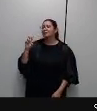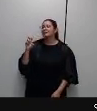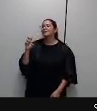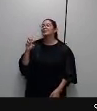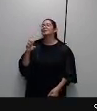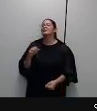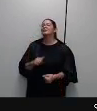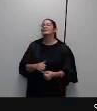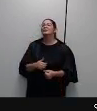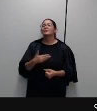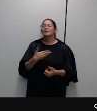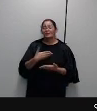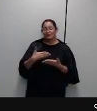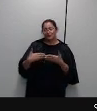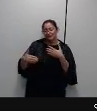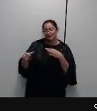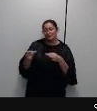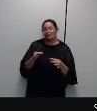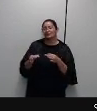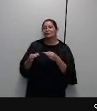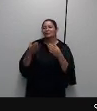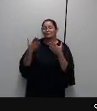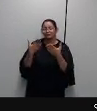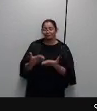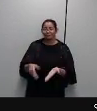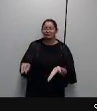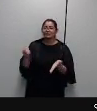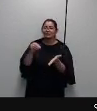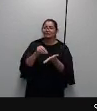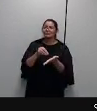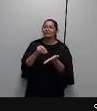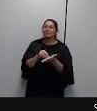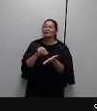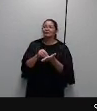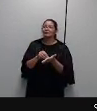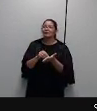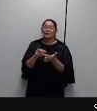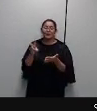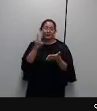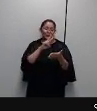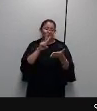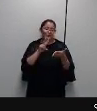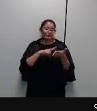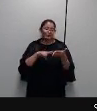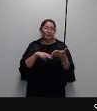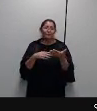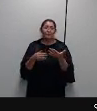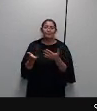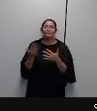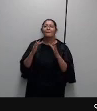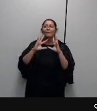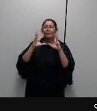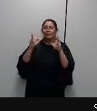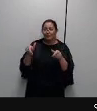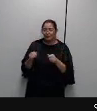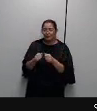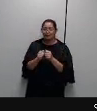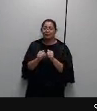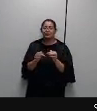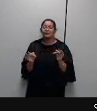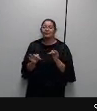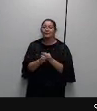de origem seja autorizado o exame por meio do resto se a controversa tal como